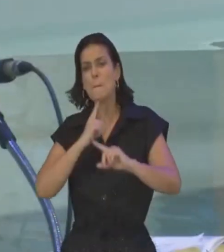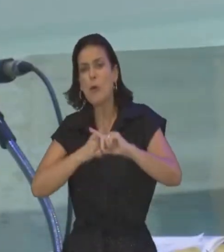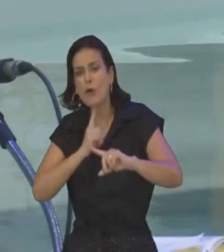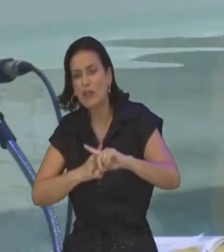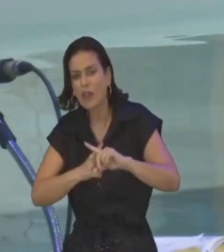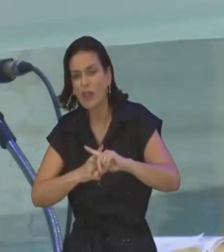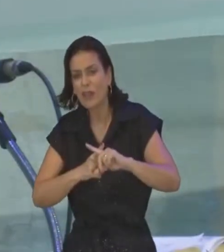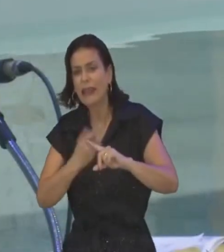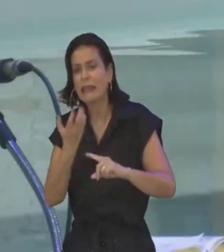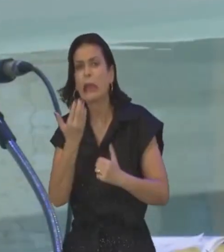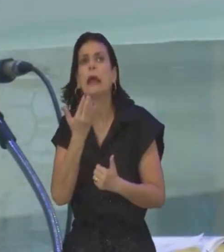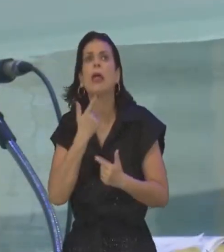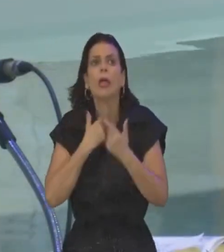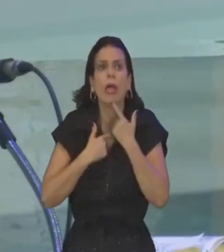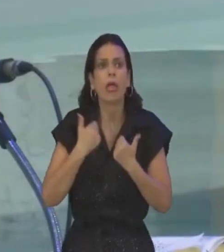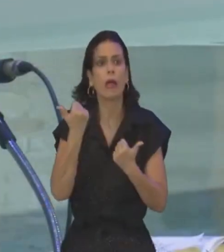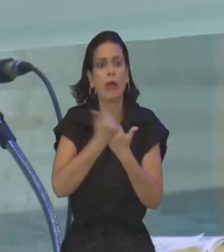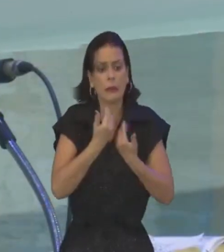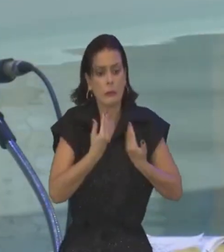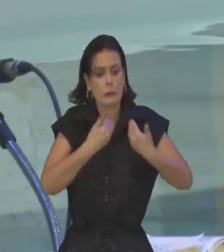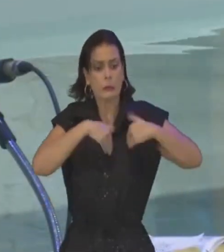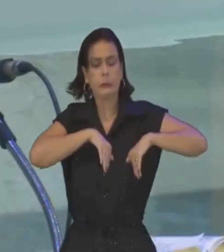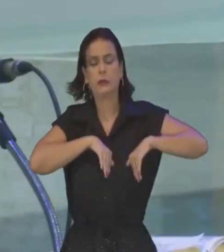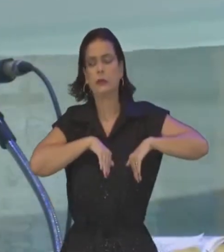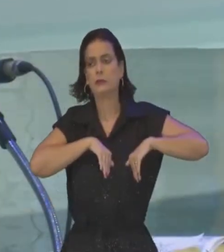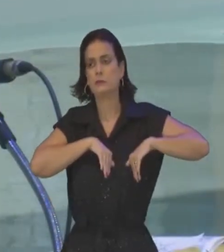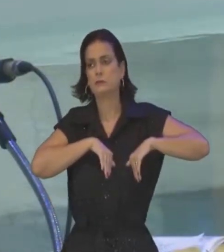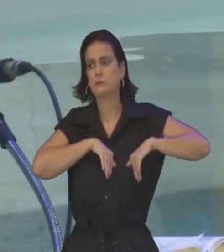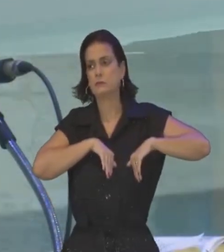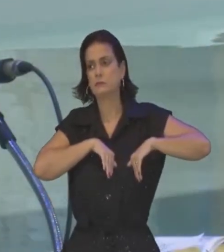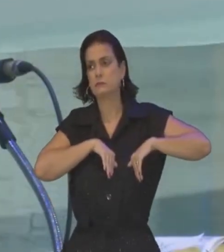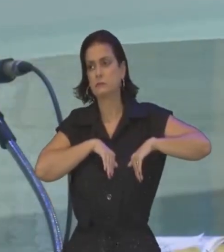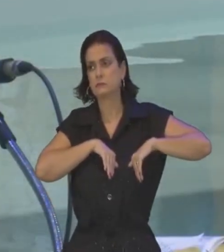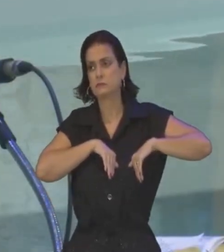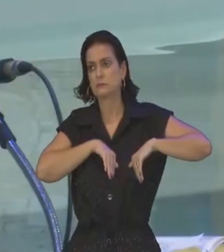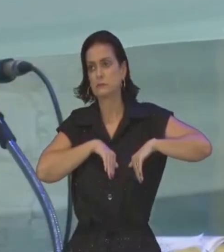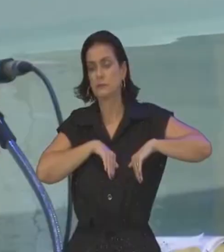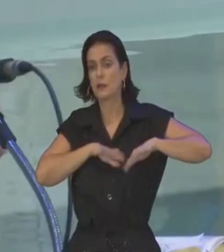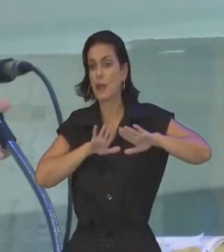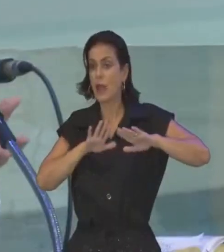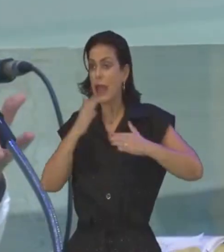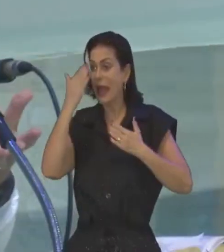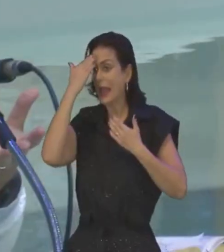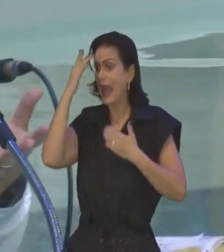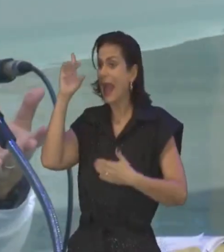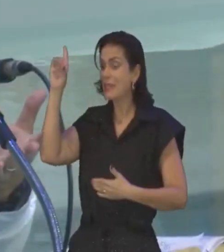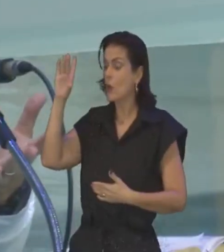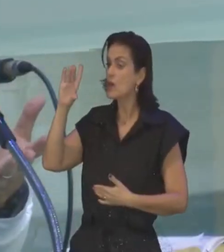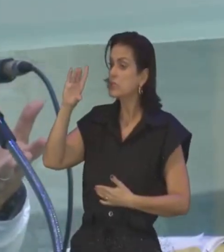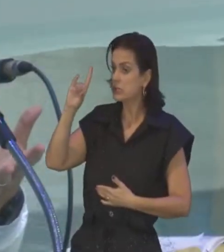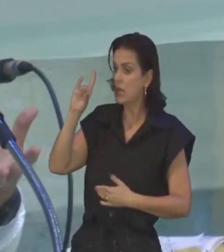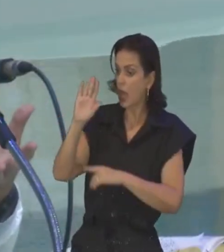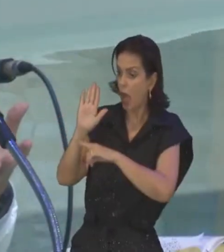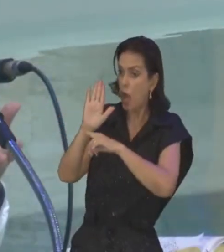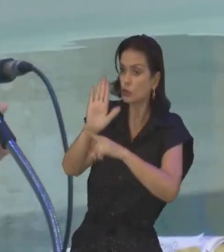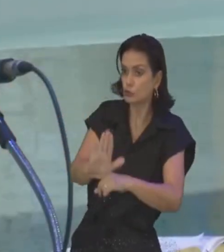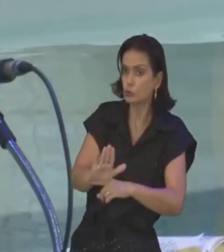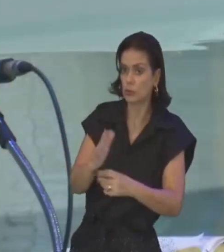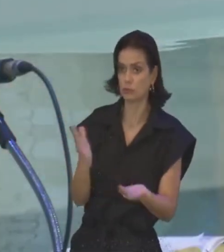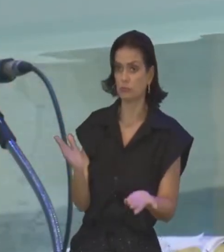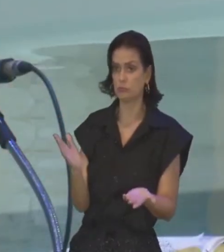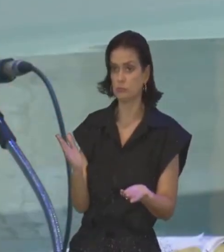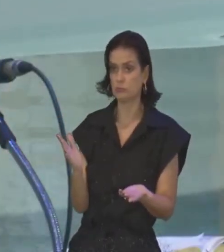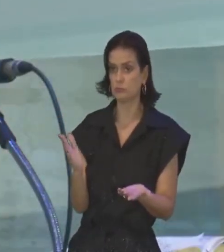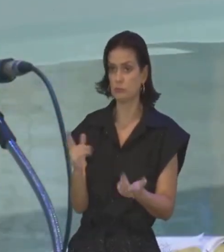para suprir uma necessidade interna. E graças a Deus a ciência está para nos ajudar.